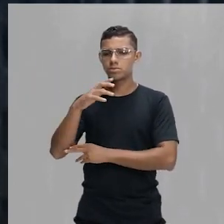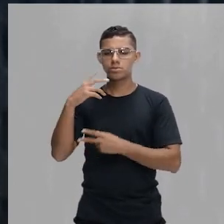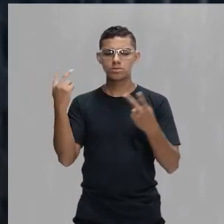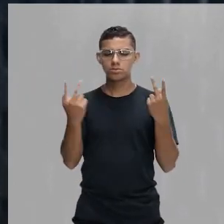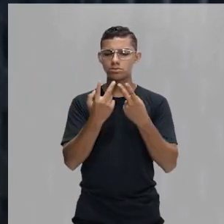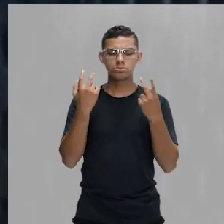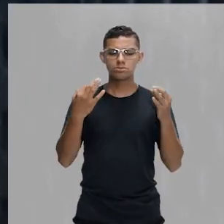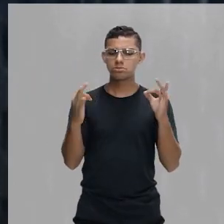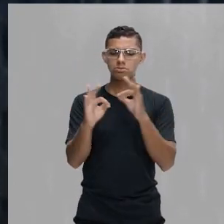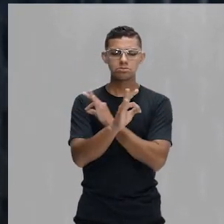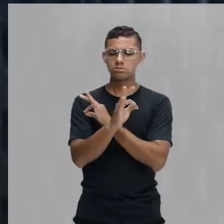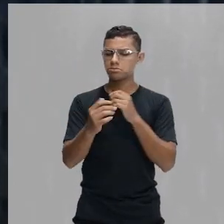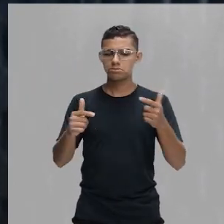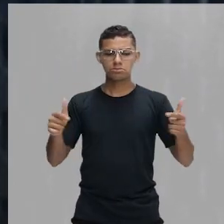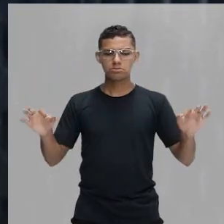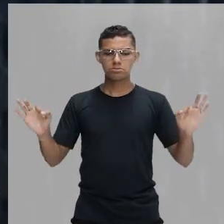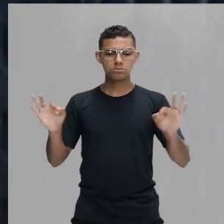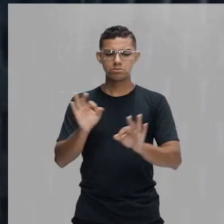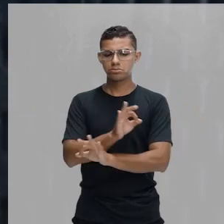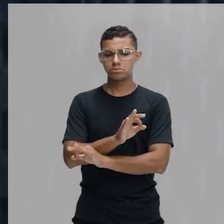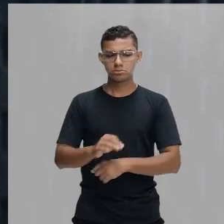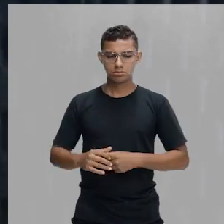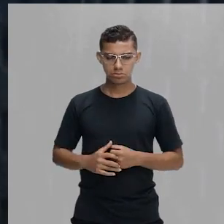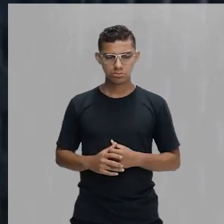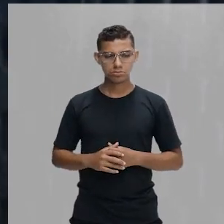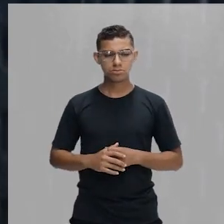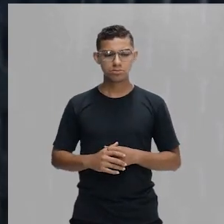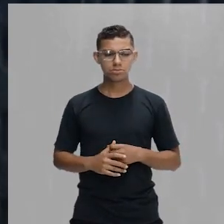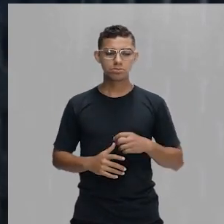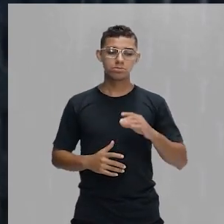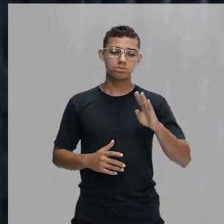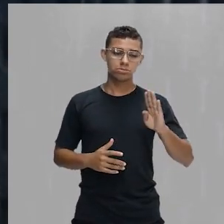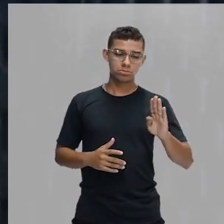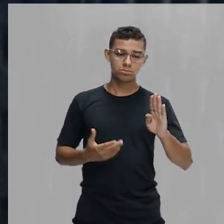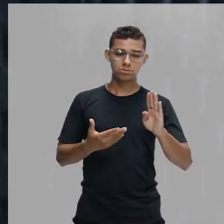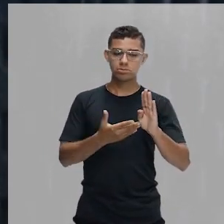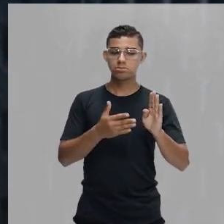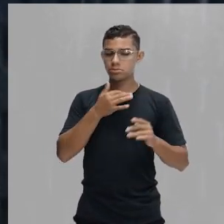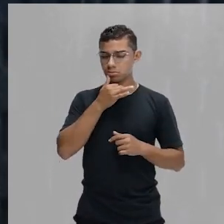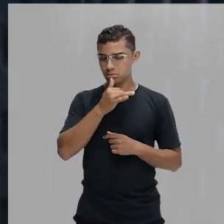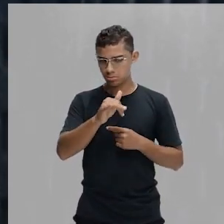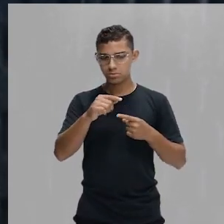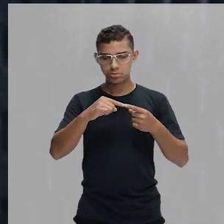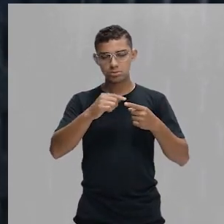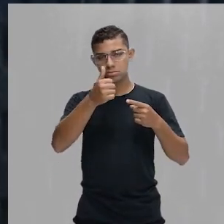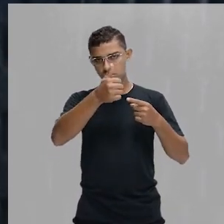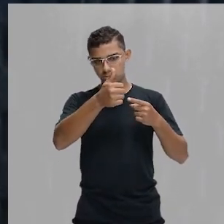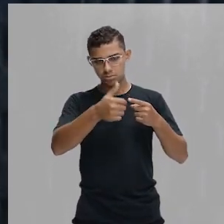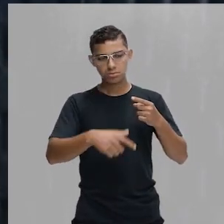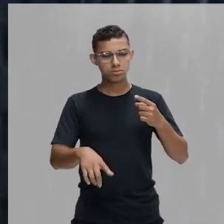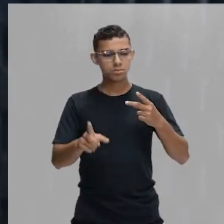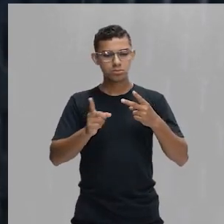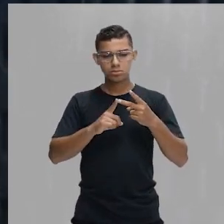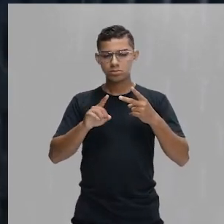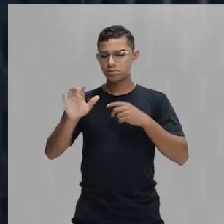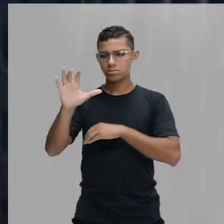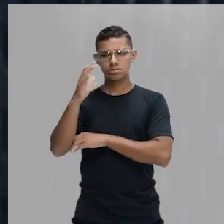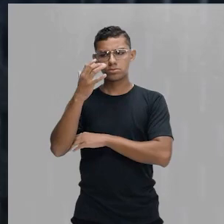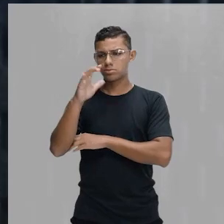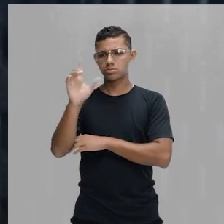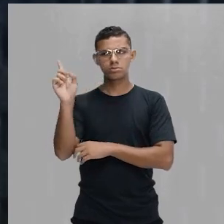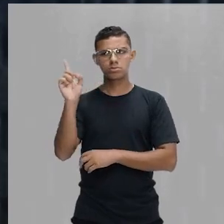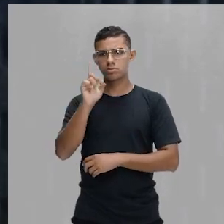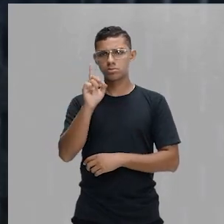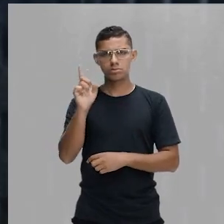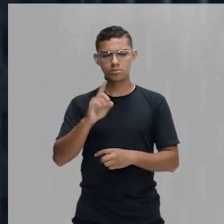façam esse giro dessas turbinas. Na letra B, elétrica, eólica e mecânica. Elétrica e mecânica, ok, mas